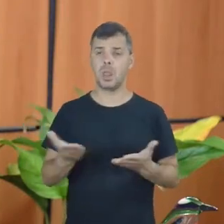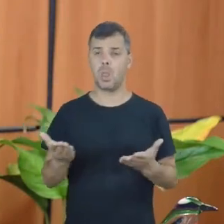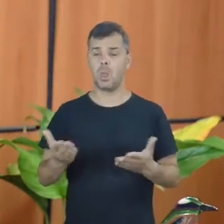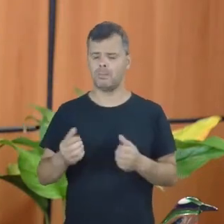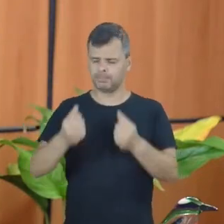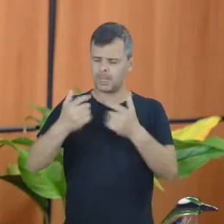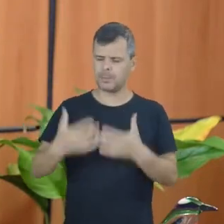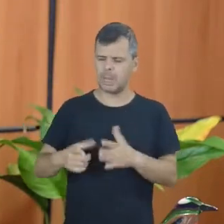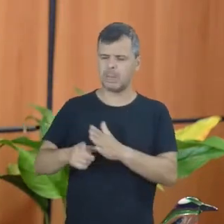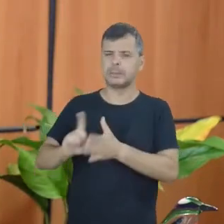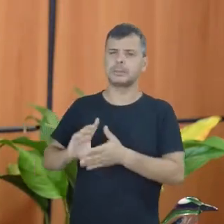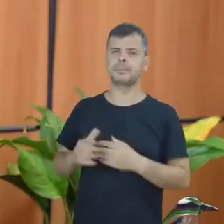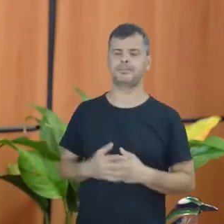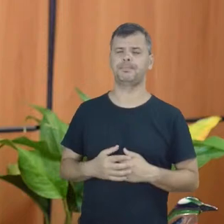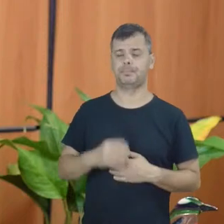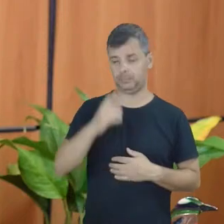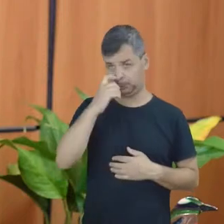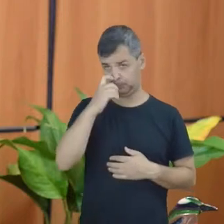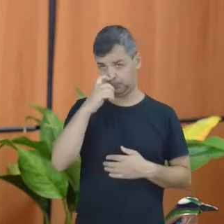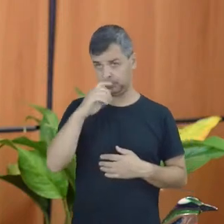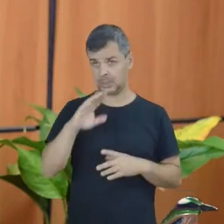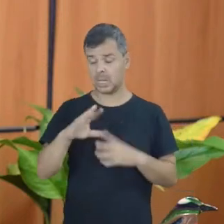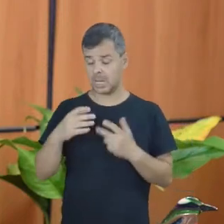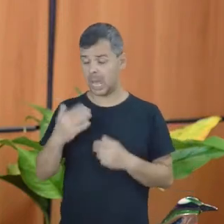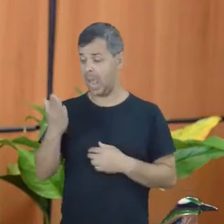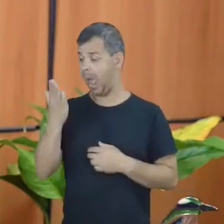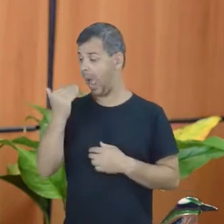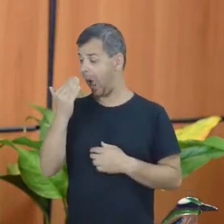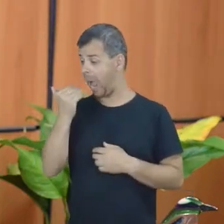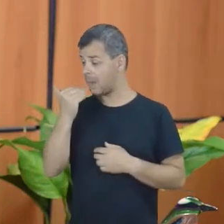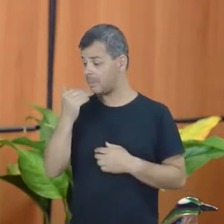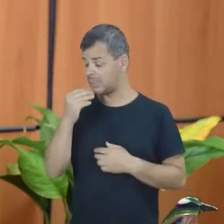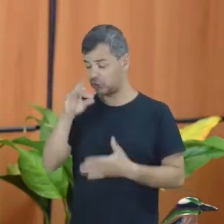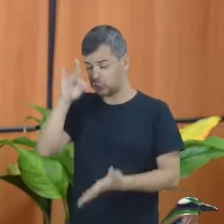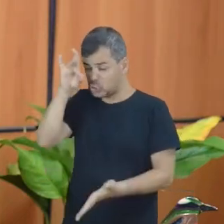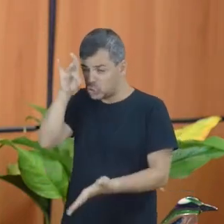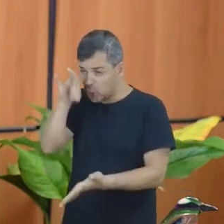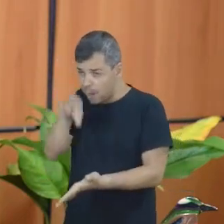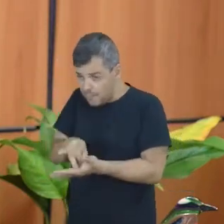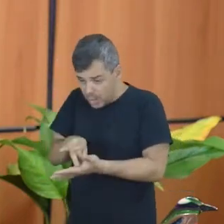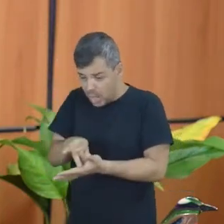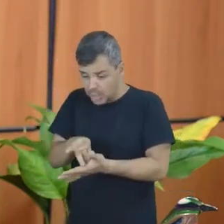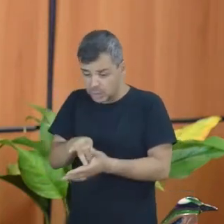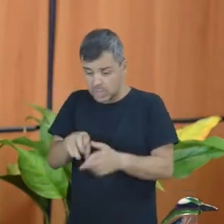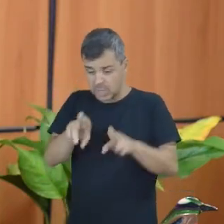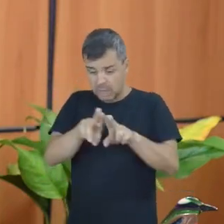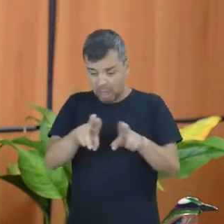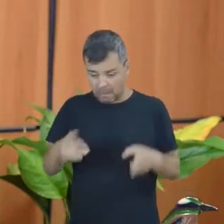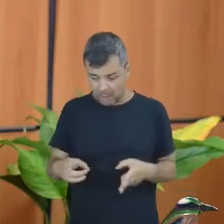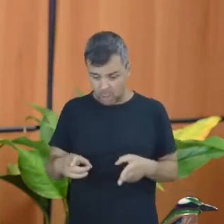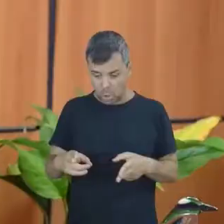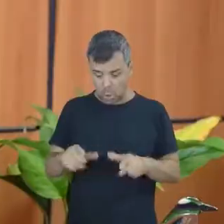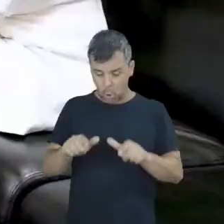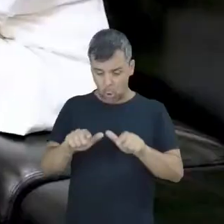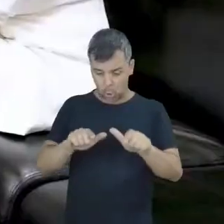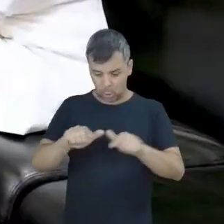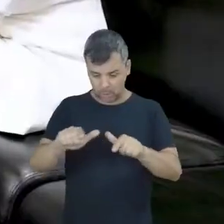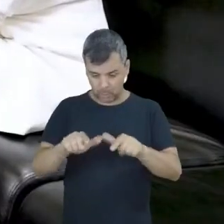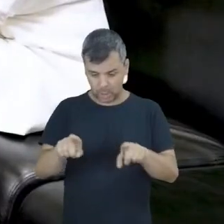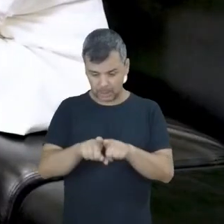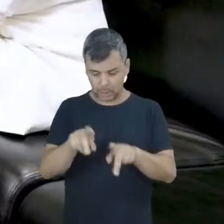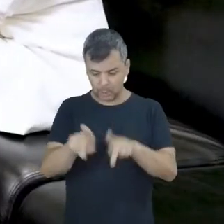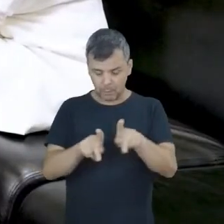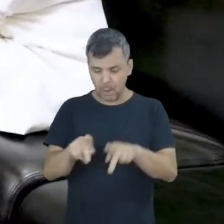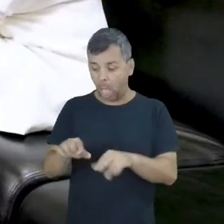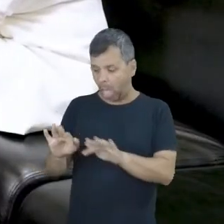recentemente que, olha, quem bota alimento mesmo na mesa do trabalhador, na mesa do povo brasileiro, é a pequena